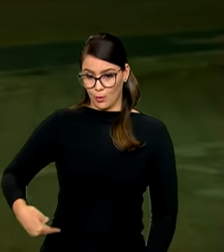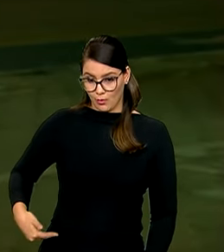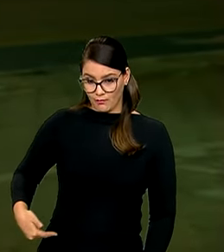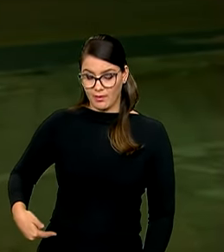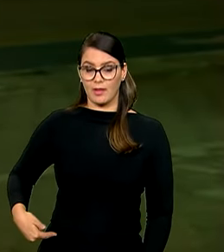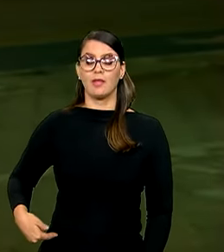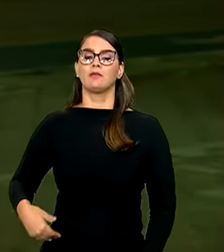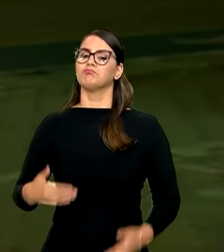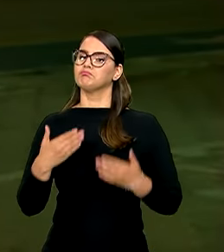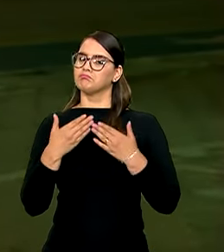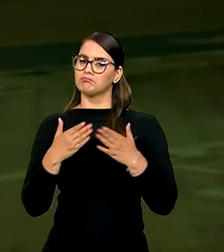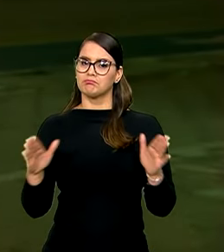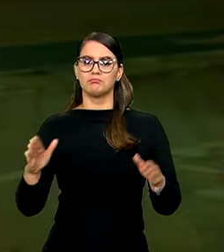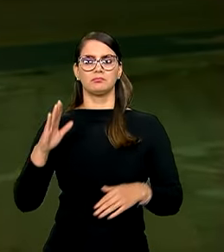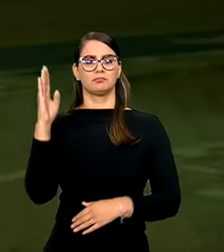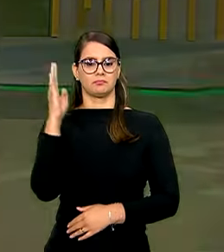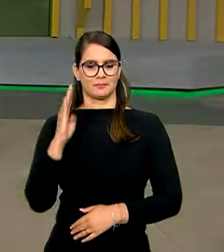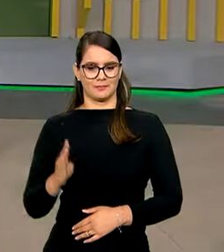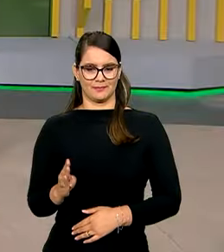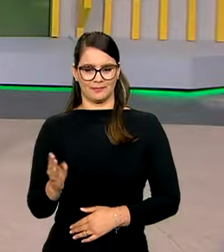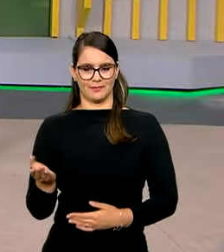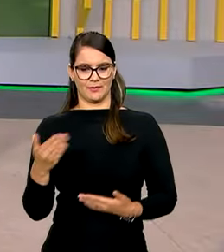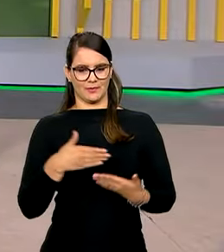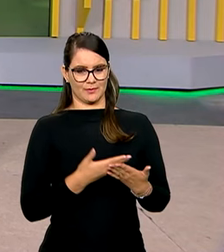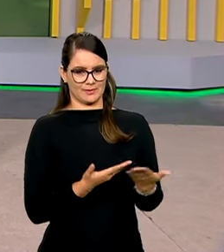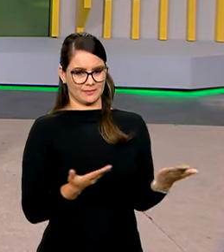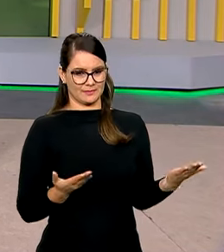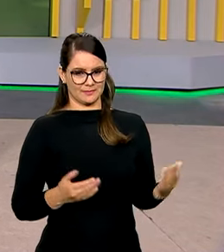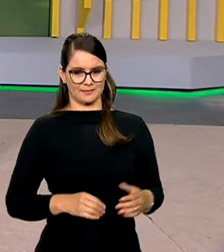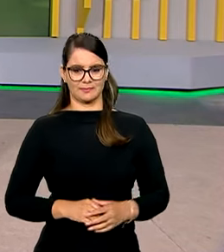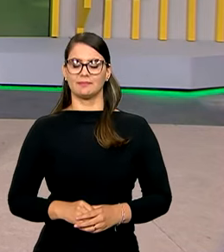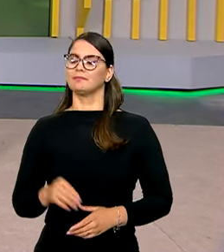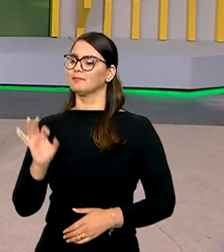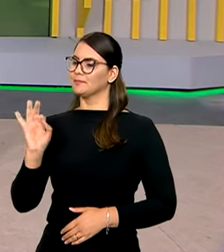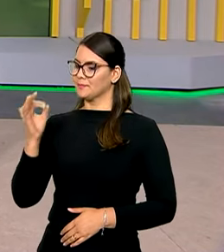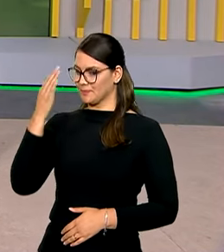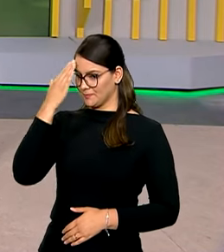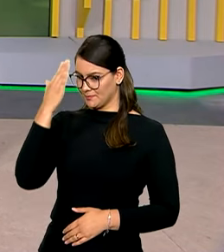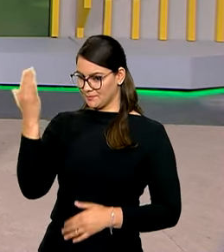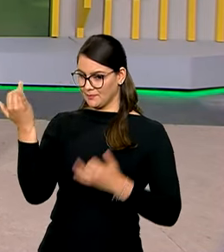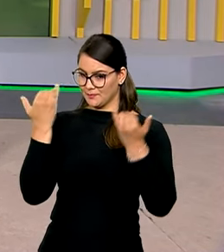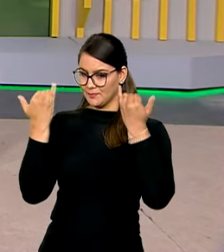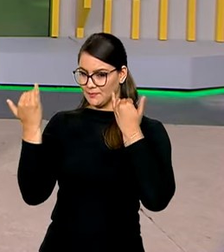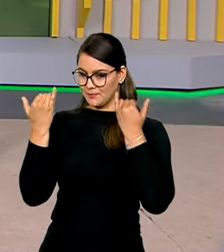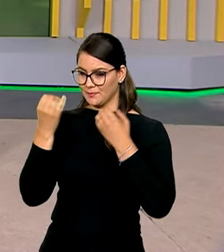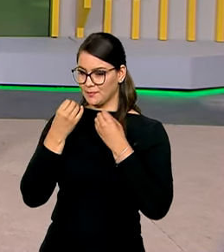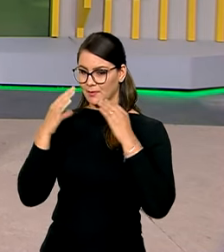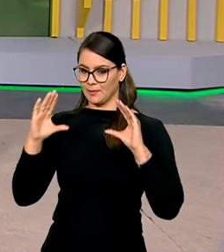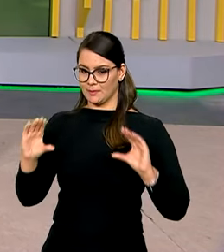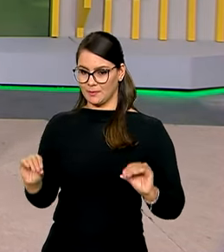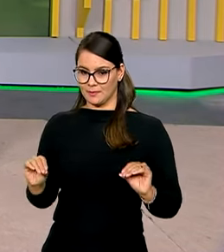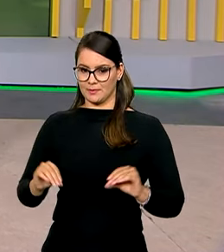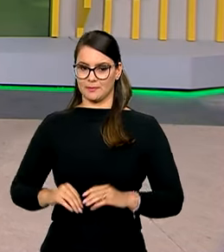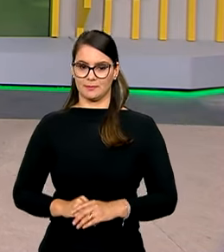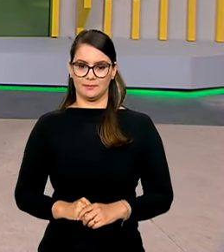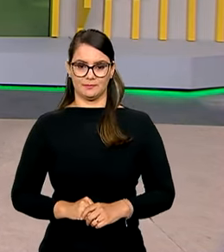está à disposição dos brasileiros. Eu volto com vocês no estúdio. Tá certo, Pablo. Muito obrigado pelas informações. Boa noite aí para você. Bom trabalho.